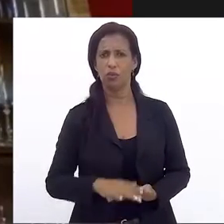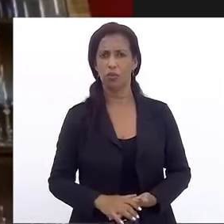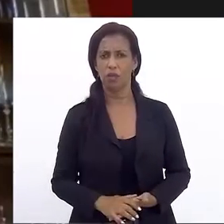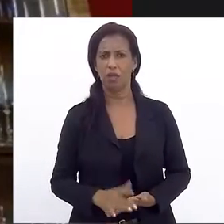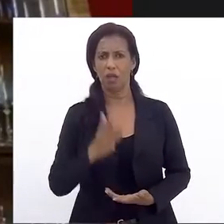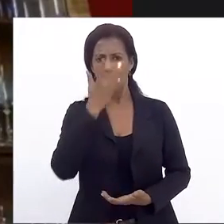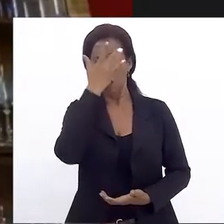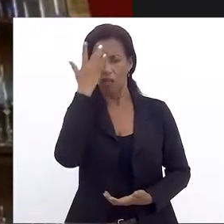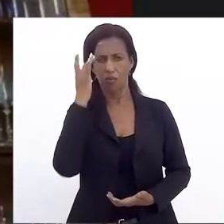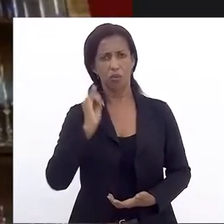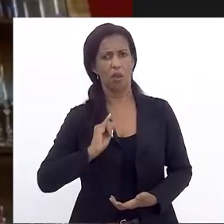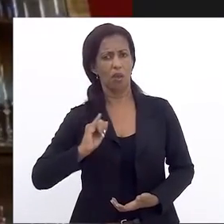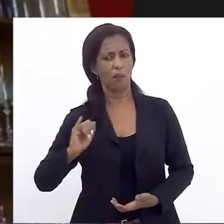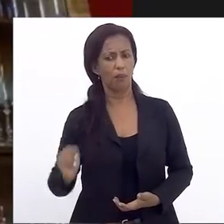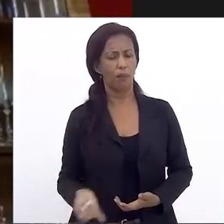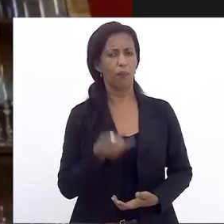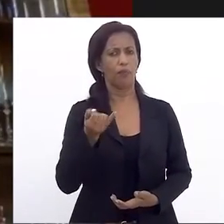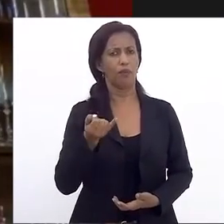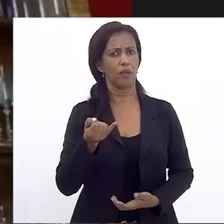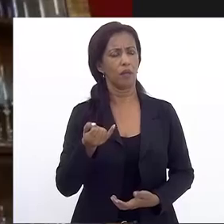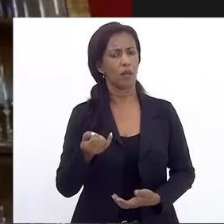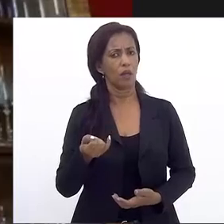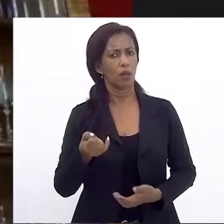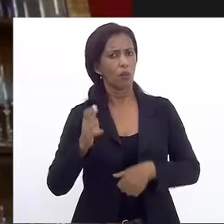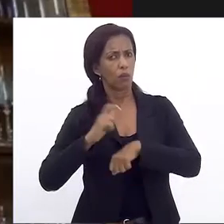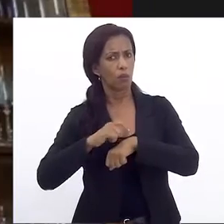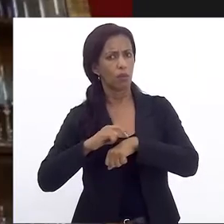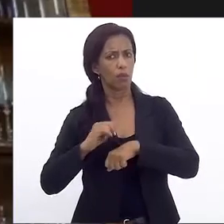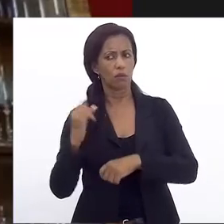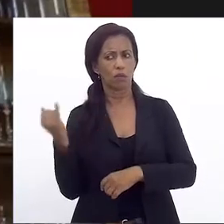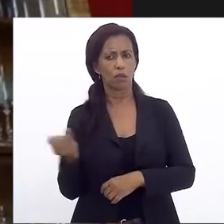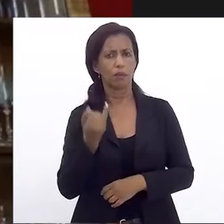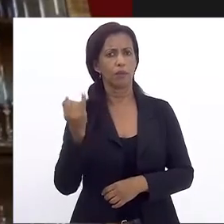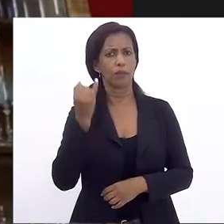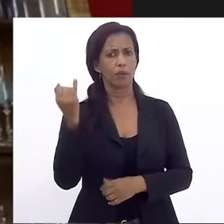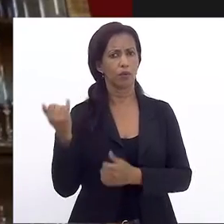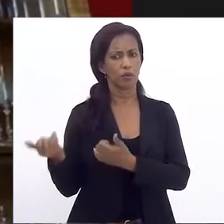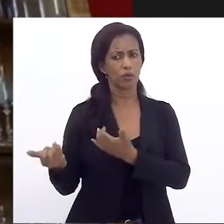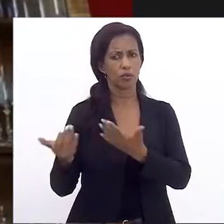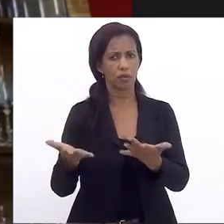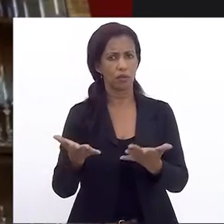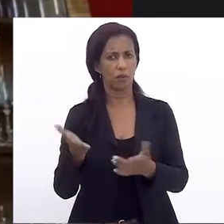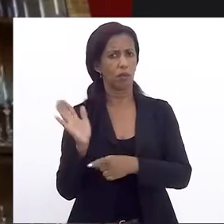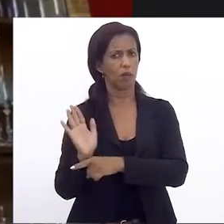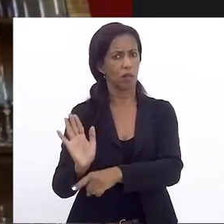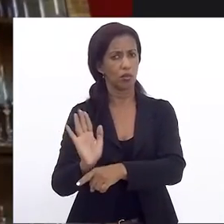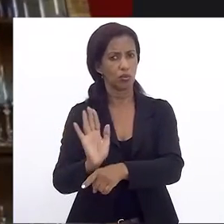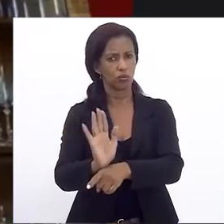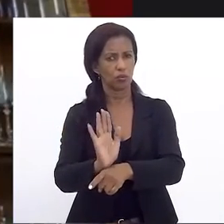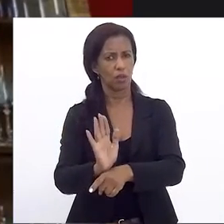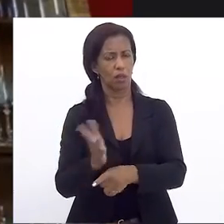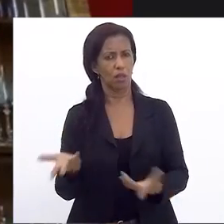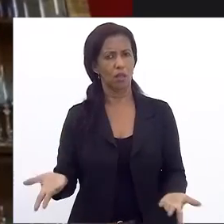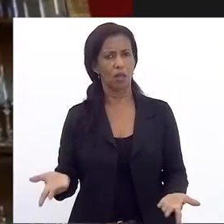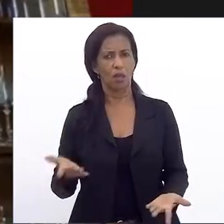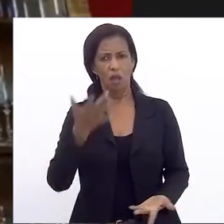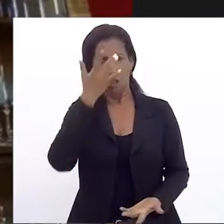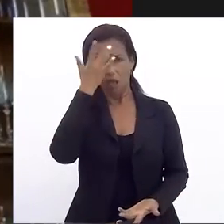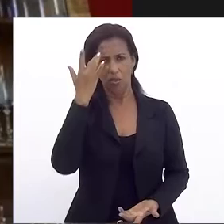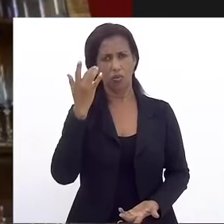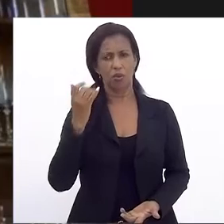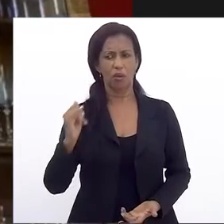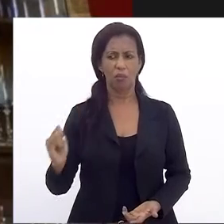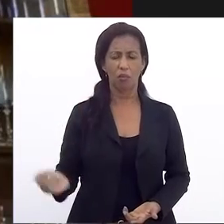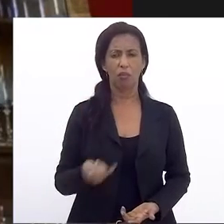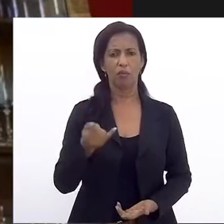tão importante, que veio para facilitar a vida de todos nós, é que as pessoas utilizem desse meio